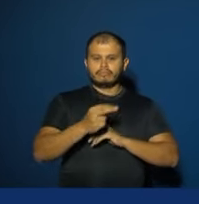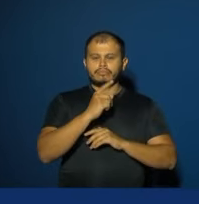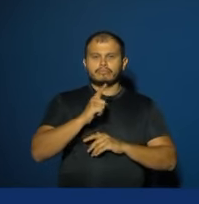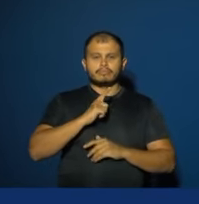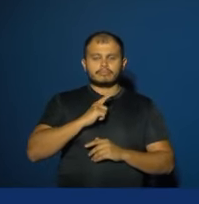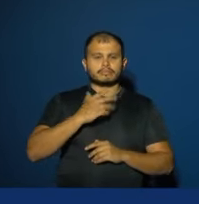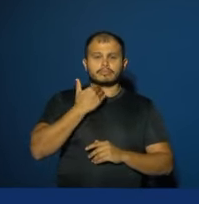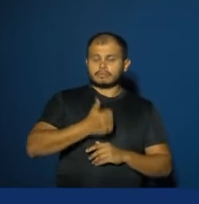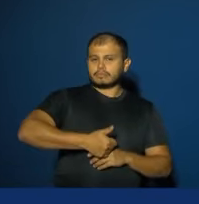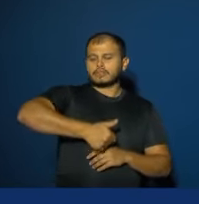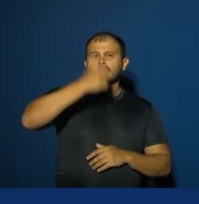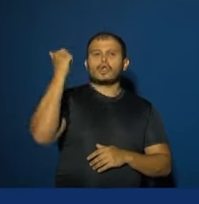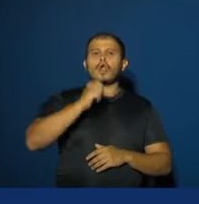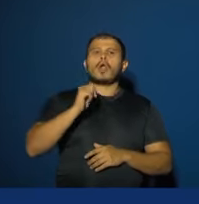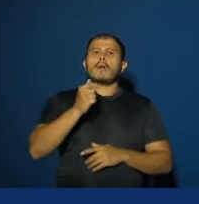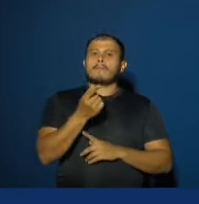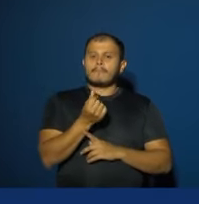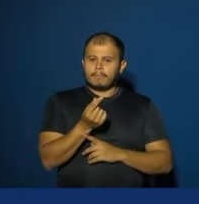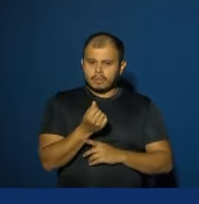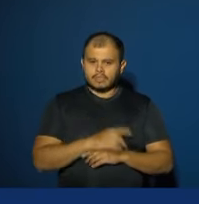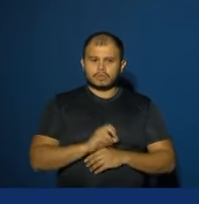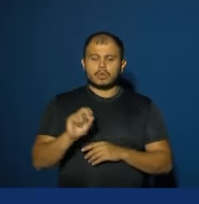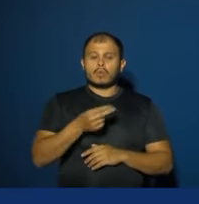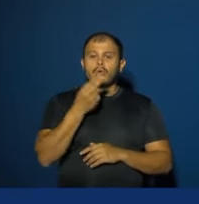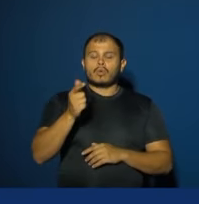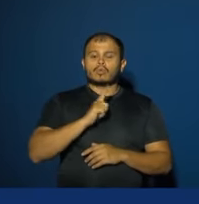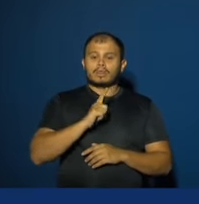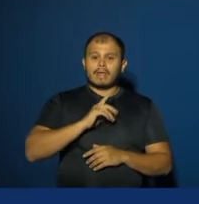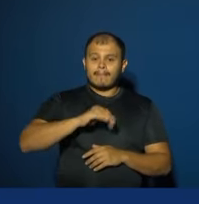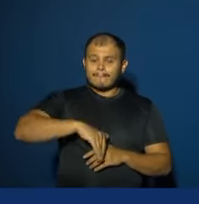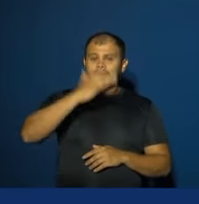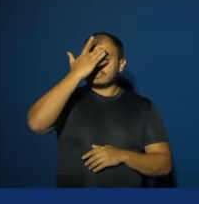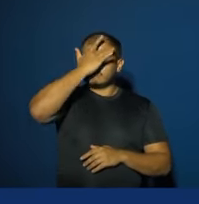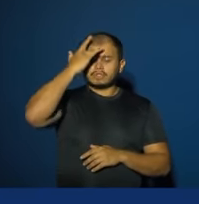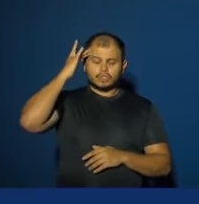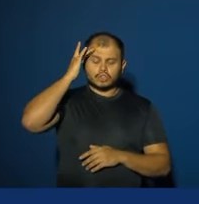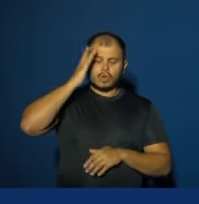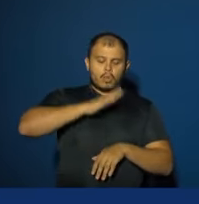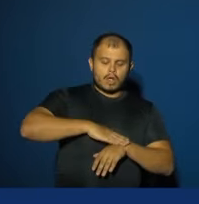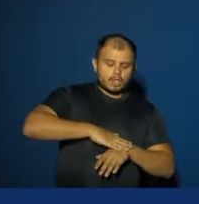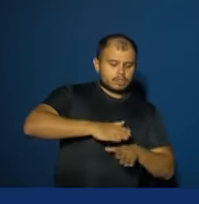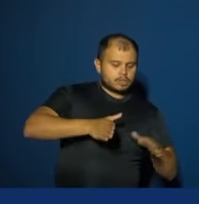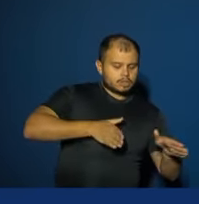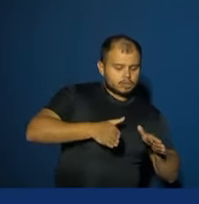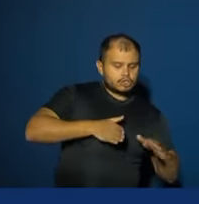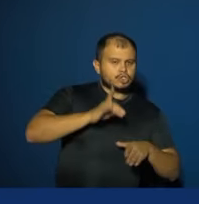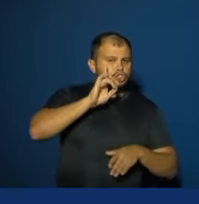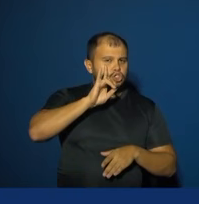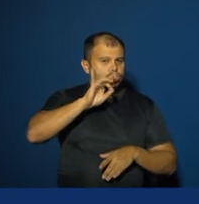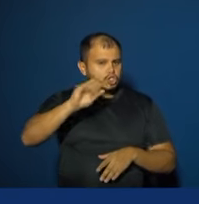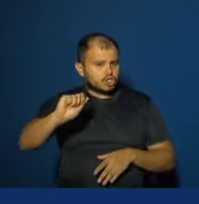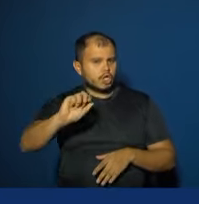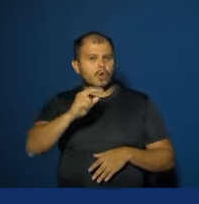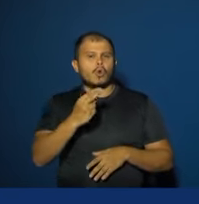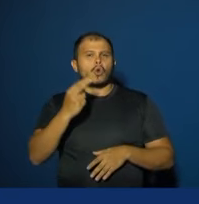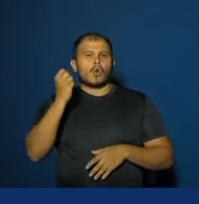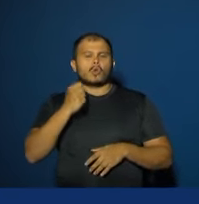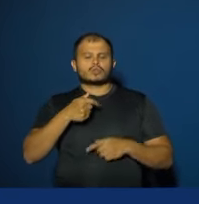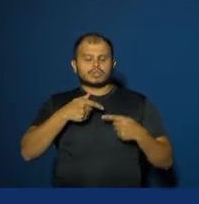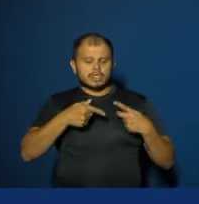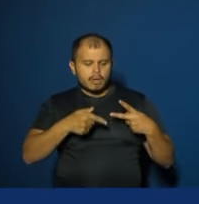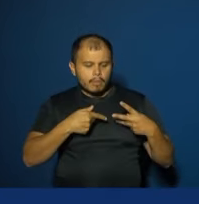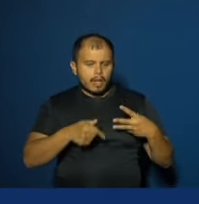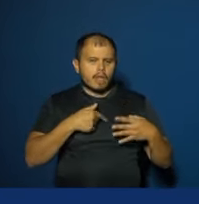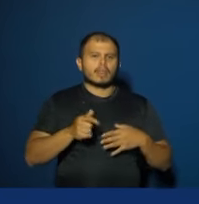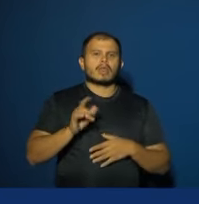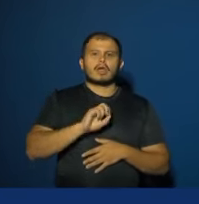jornada com resultado de levar mais gente no determinada época do dia ou da semana pro shopping em